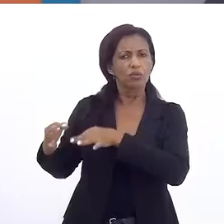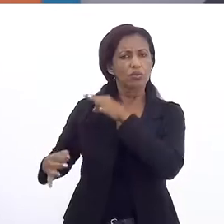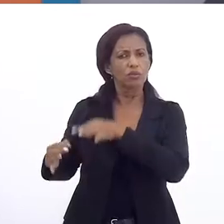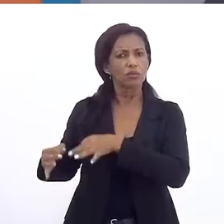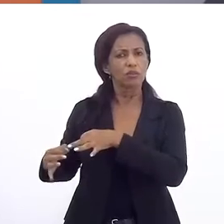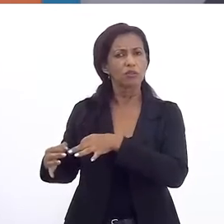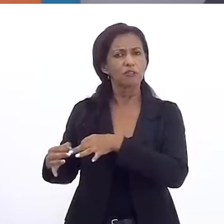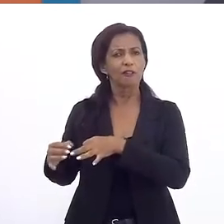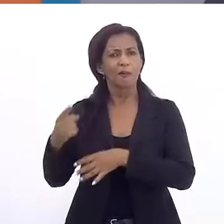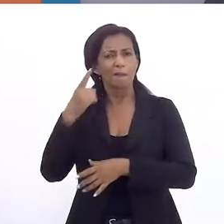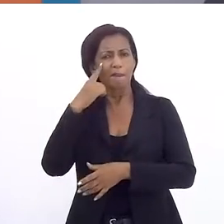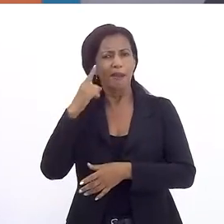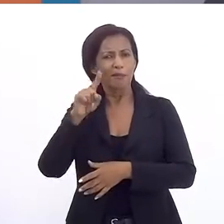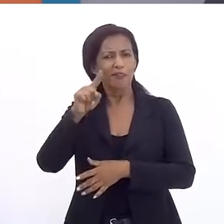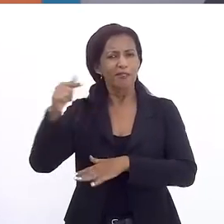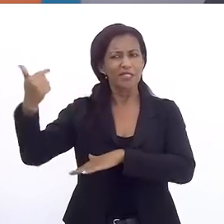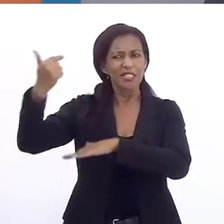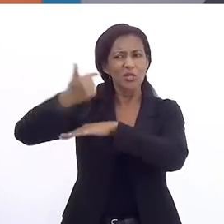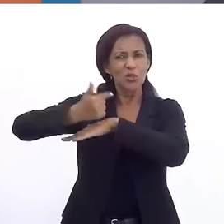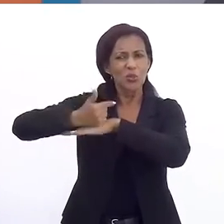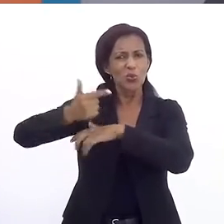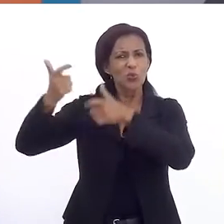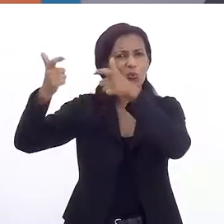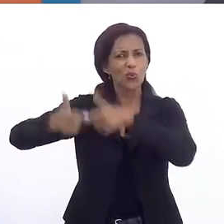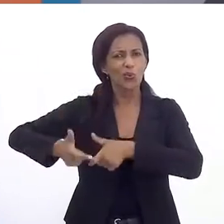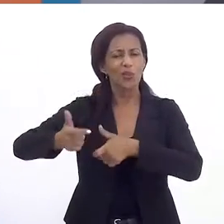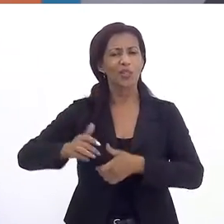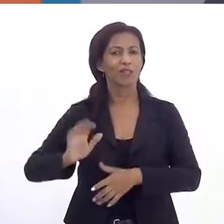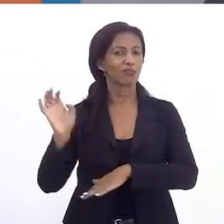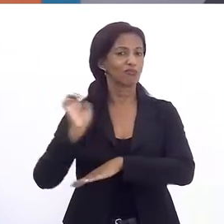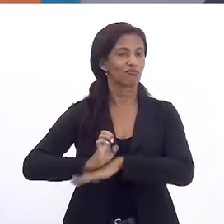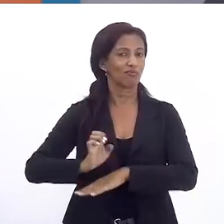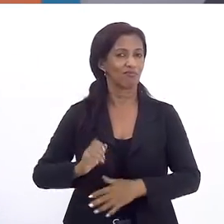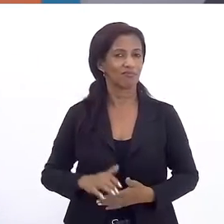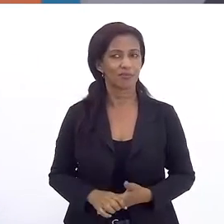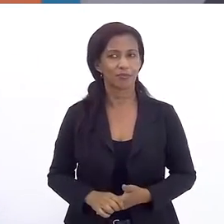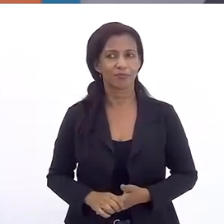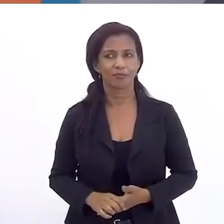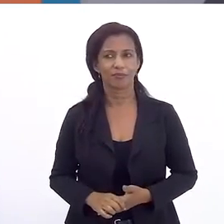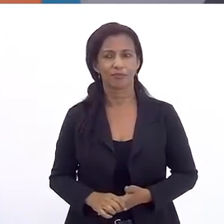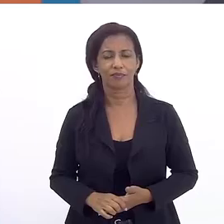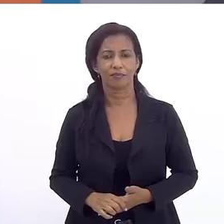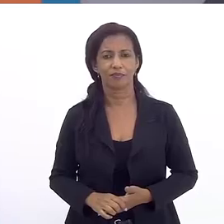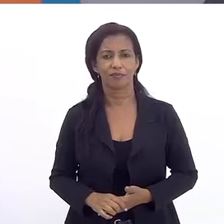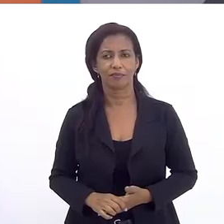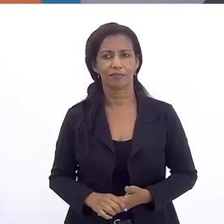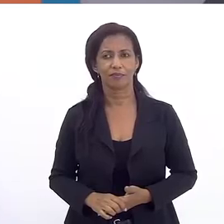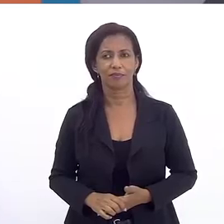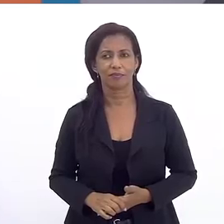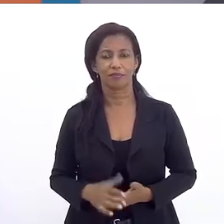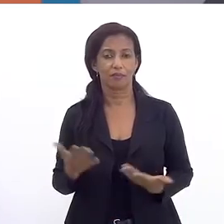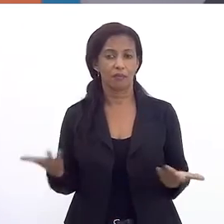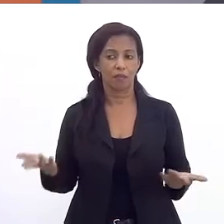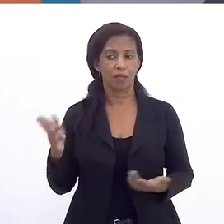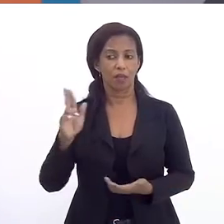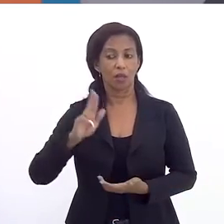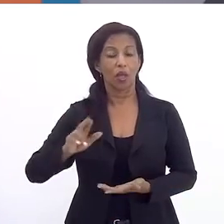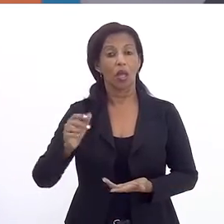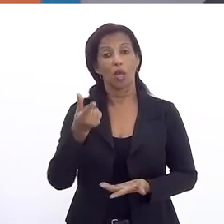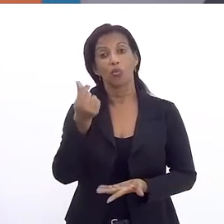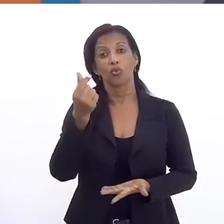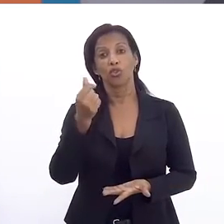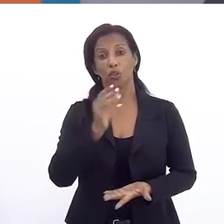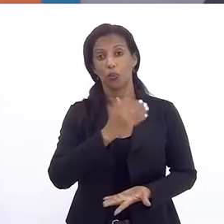os critérios que a senhora julga, terem sido usados pelo Tribunal de Contas para lhe ranquearem